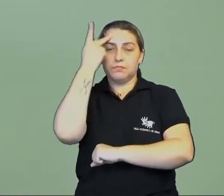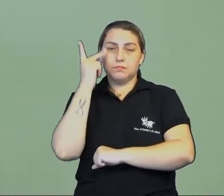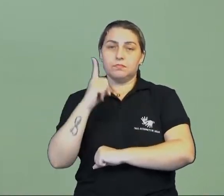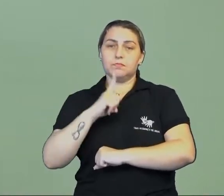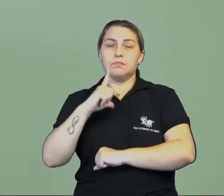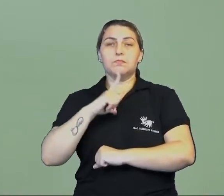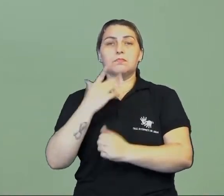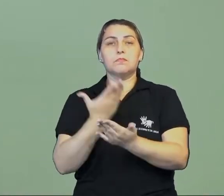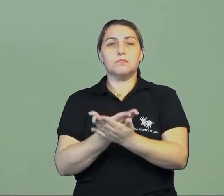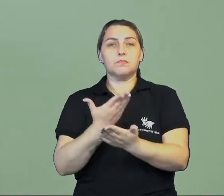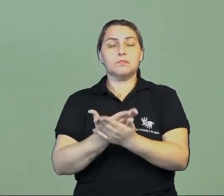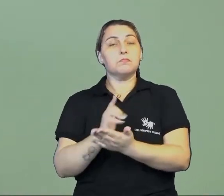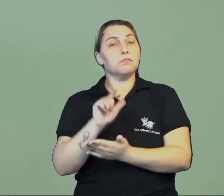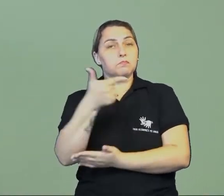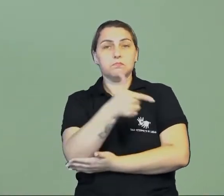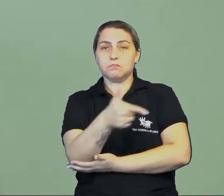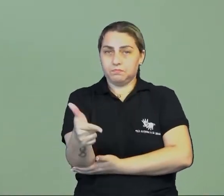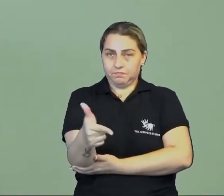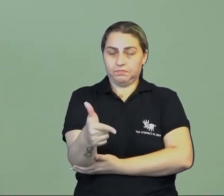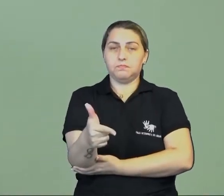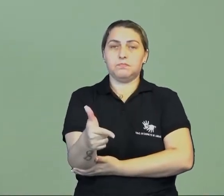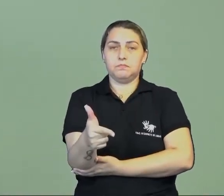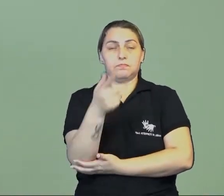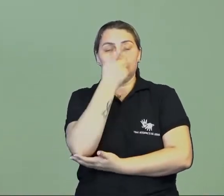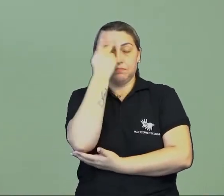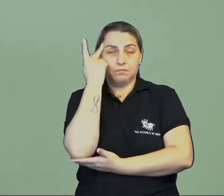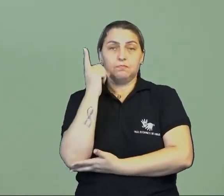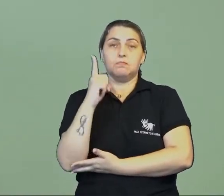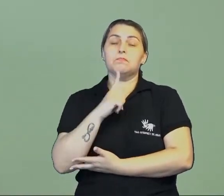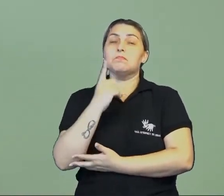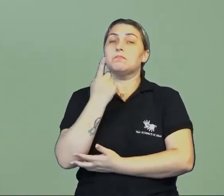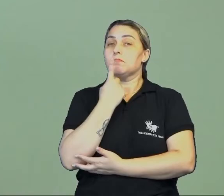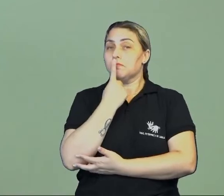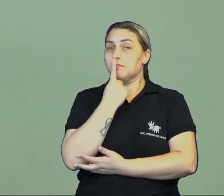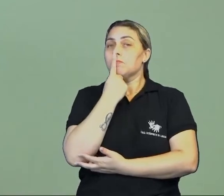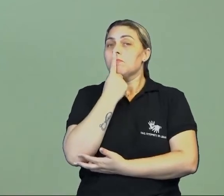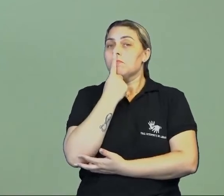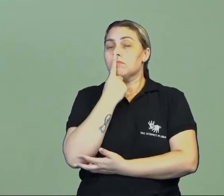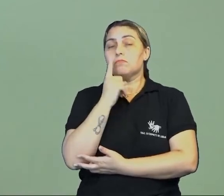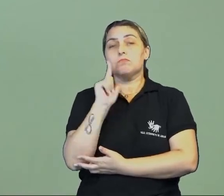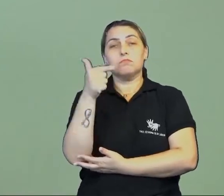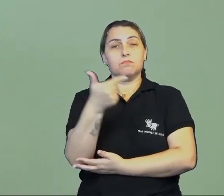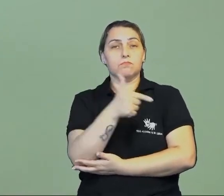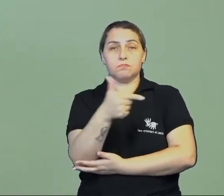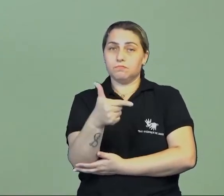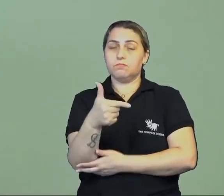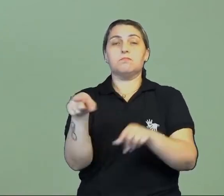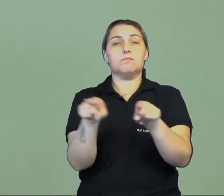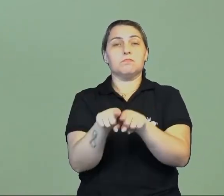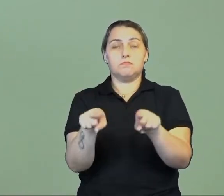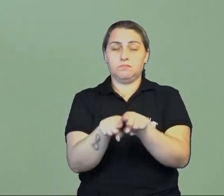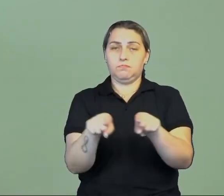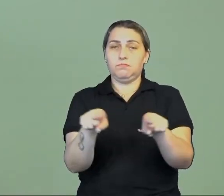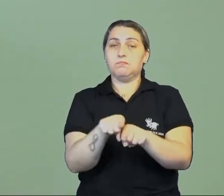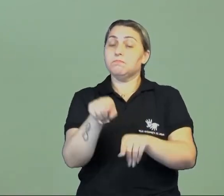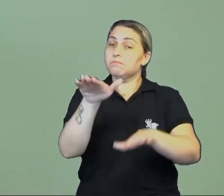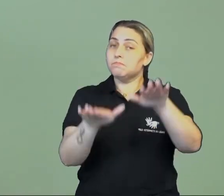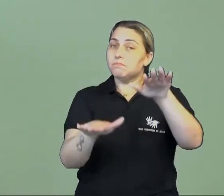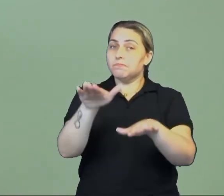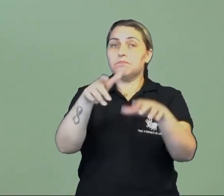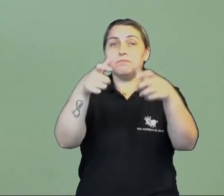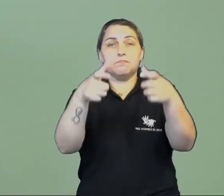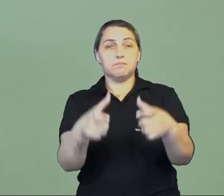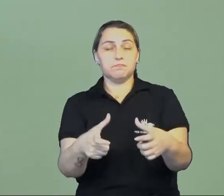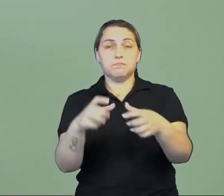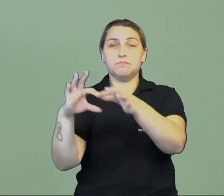têm escolaridade, outras que não têm. Pessoas que têm intimidade e outras que não vão ter intimidade. Ou seja, depende do